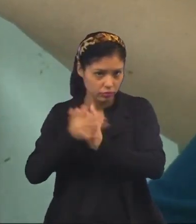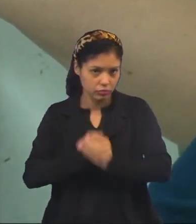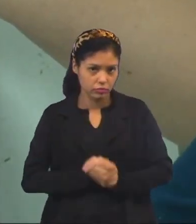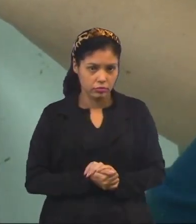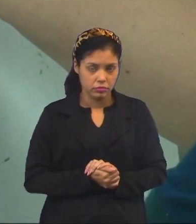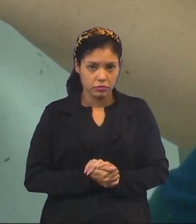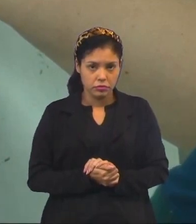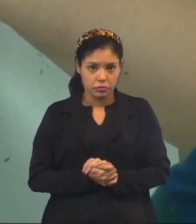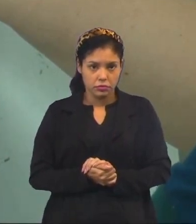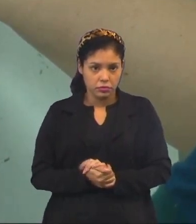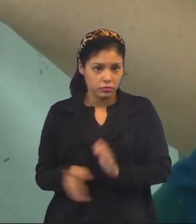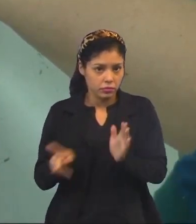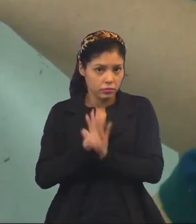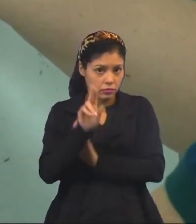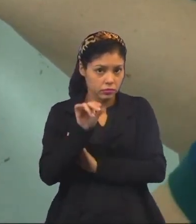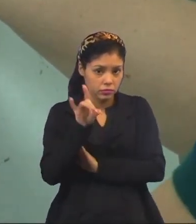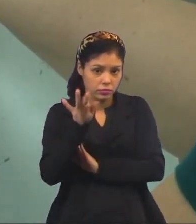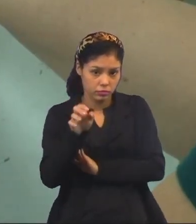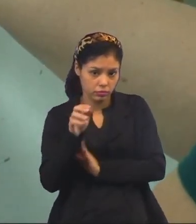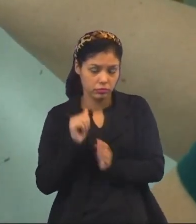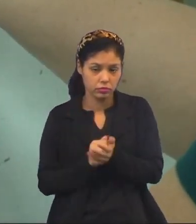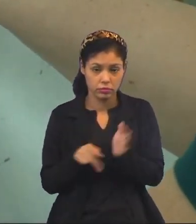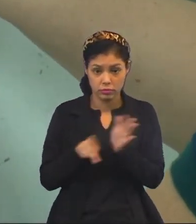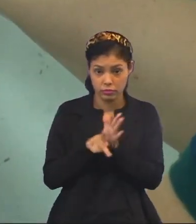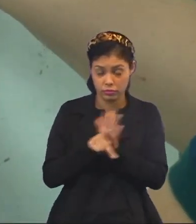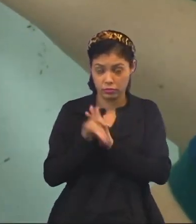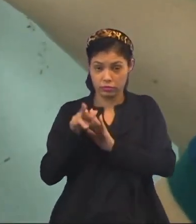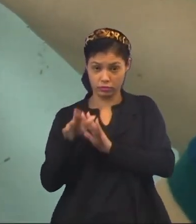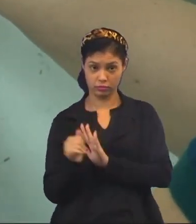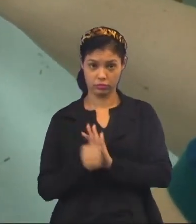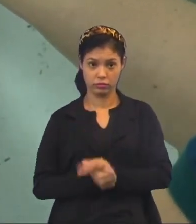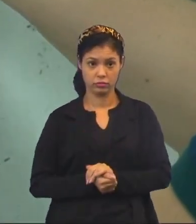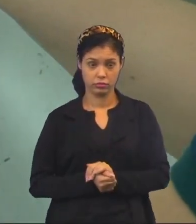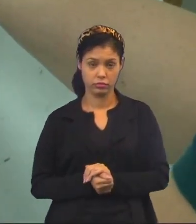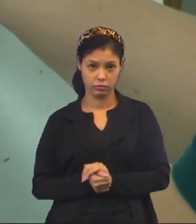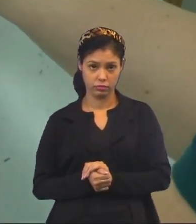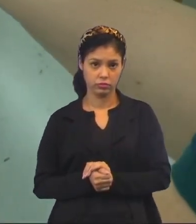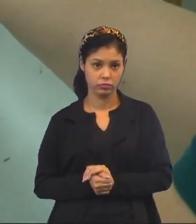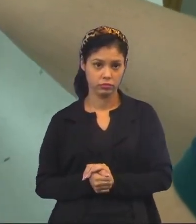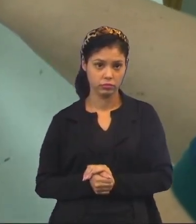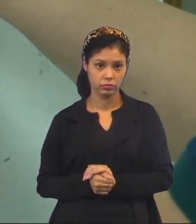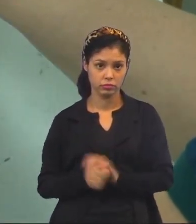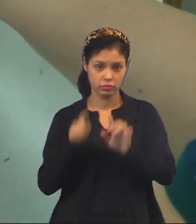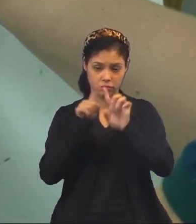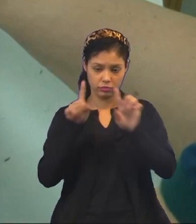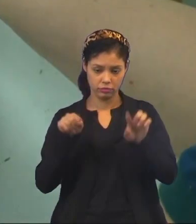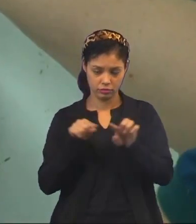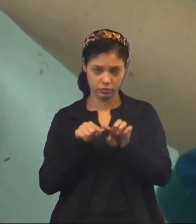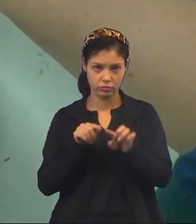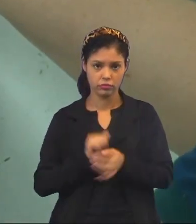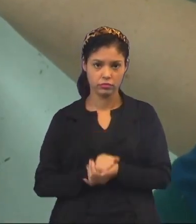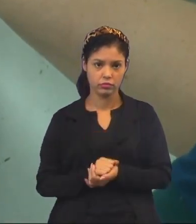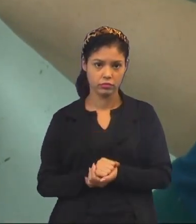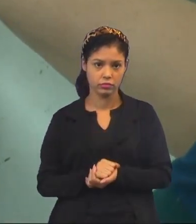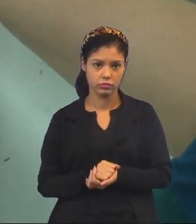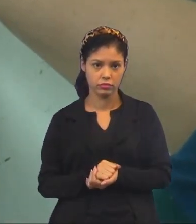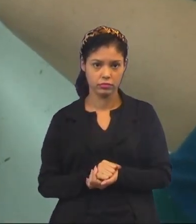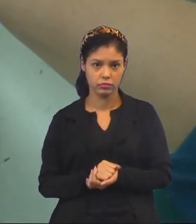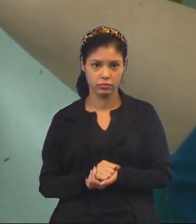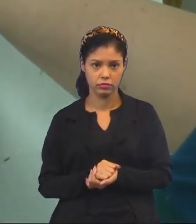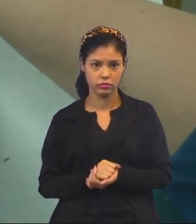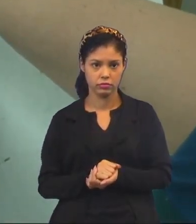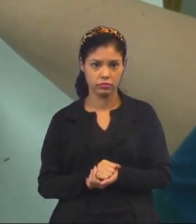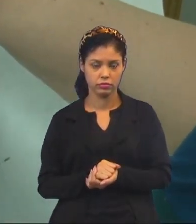quadradinho desse equivale a uma unidade da área, certo? Em metros quadrados, tá? Em metros quadrados. Então, aqui nós vamos